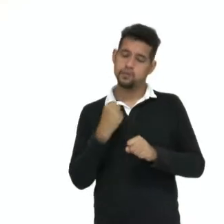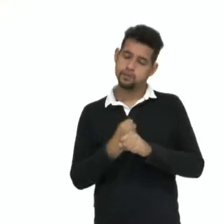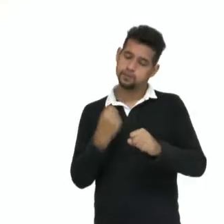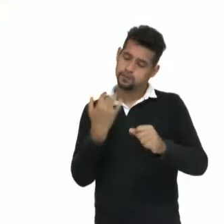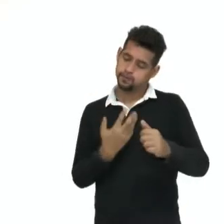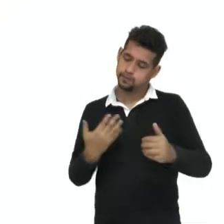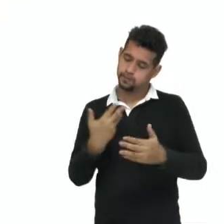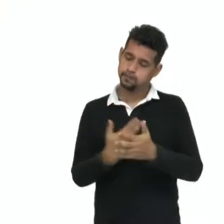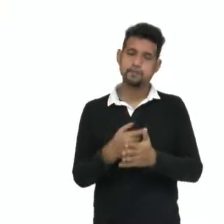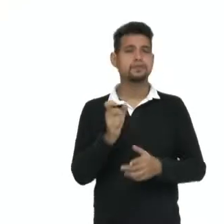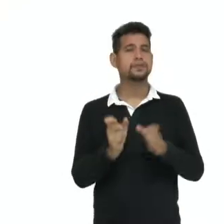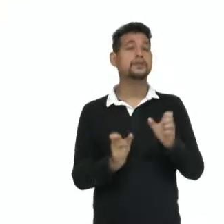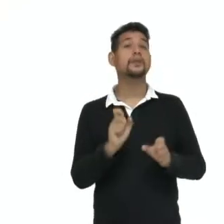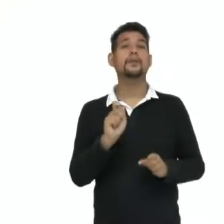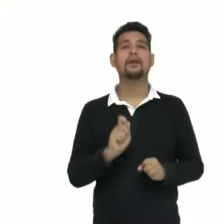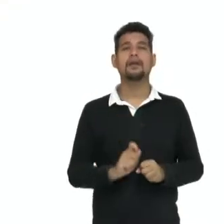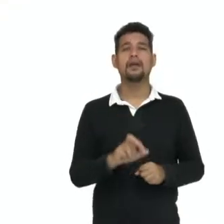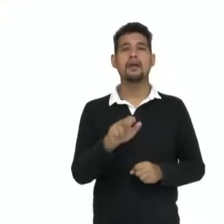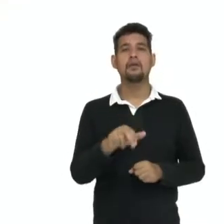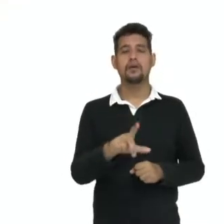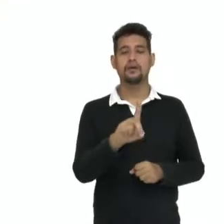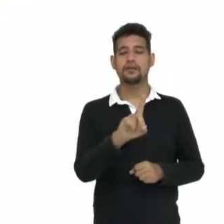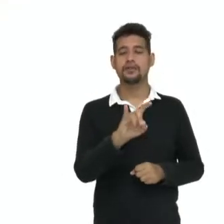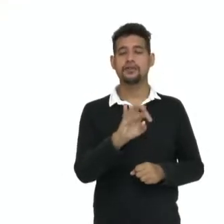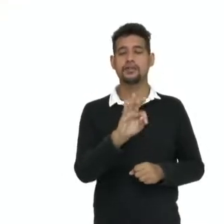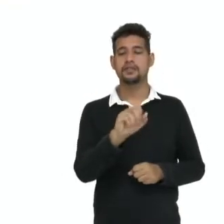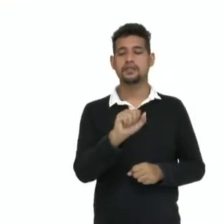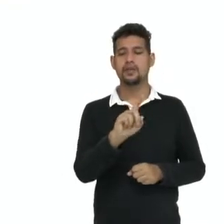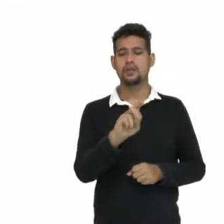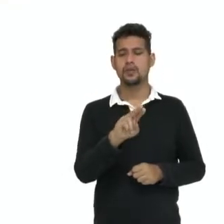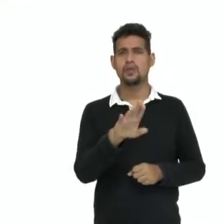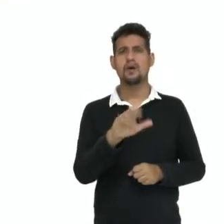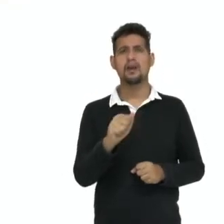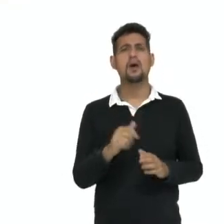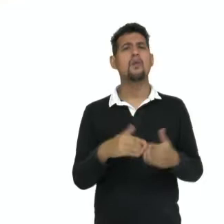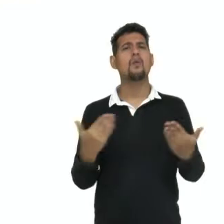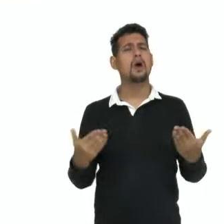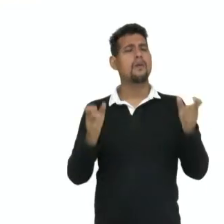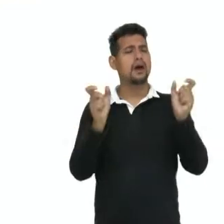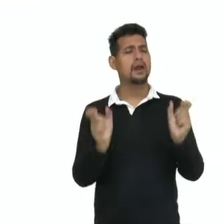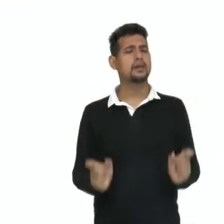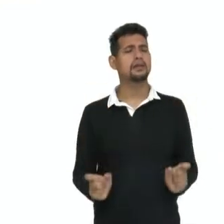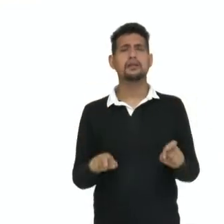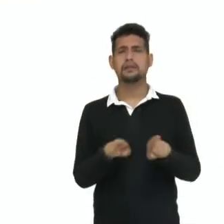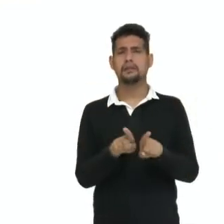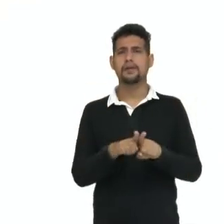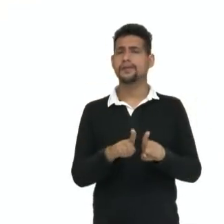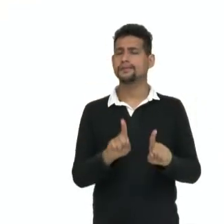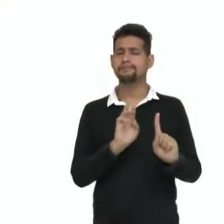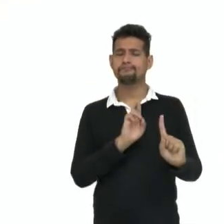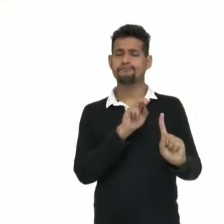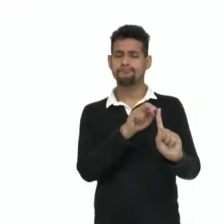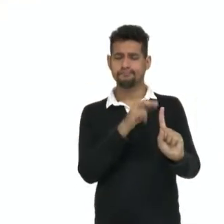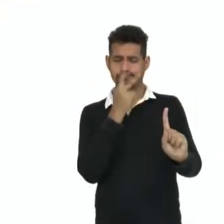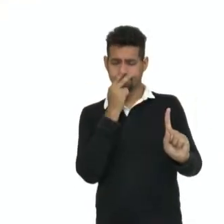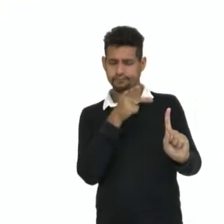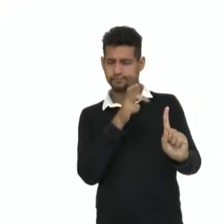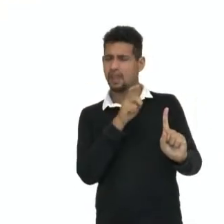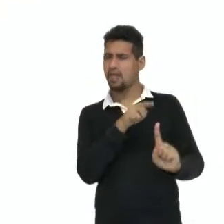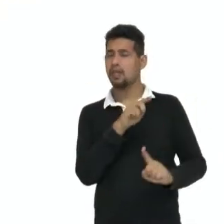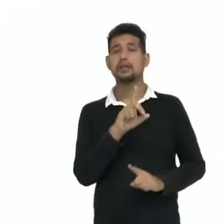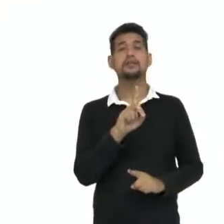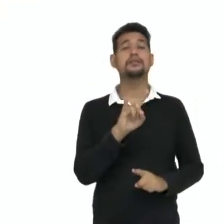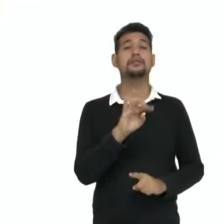seguiram caracterizaram então como uma ditadura. Quais as características desse período que evidenciam que foi realmente uma